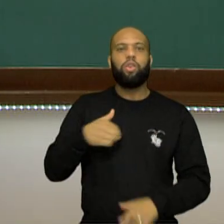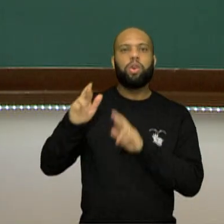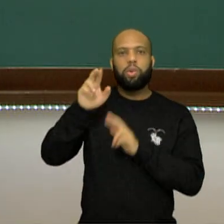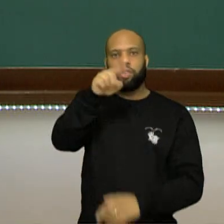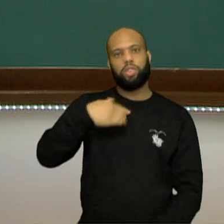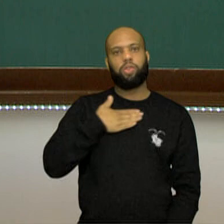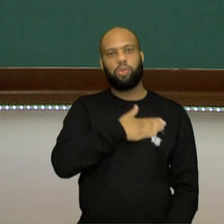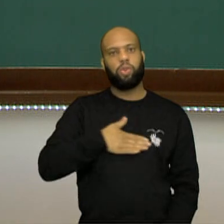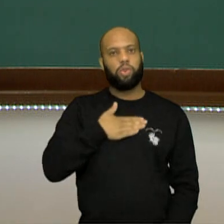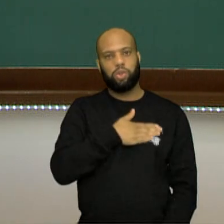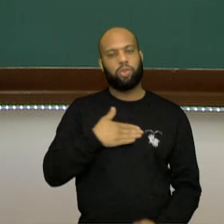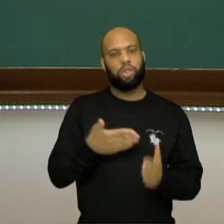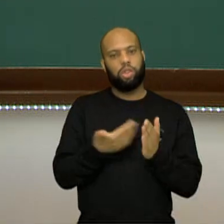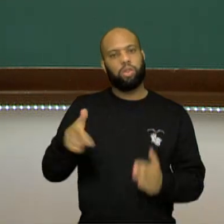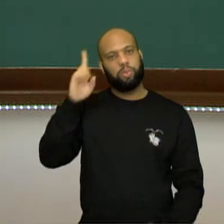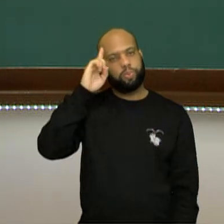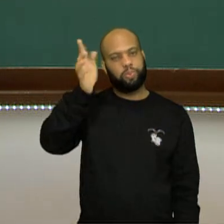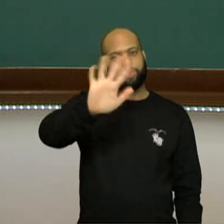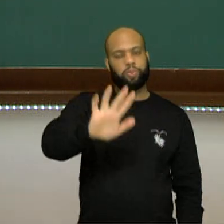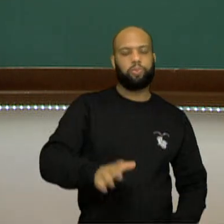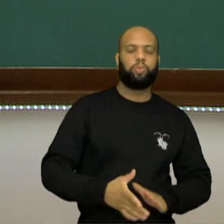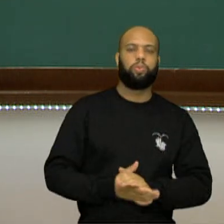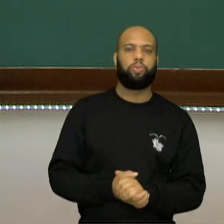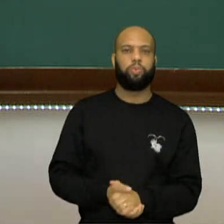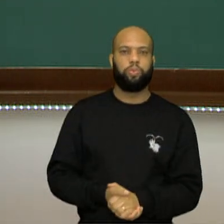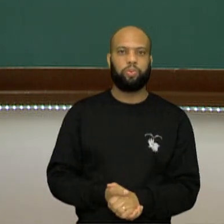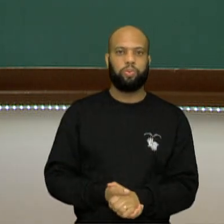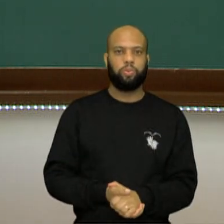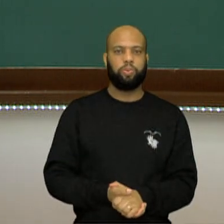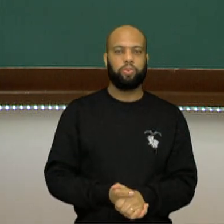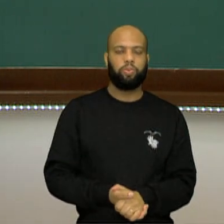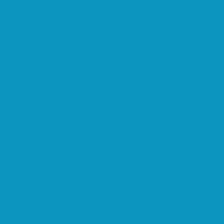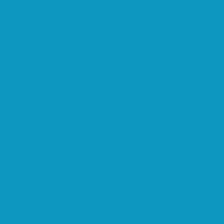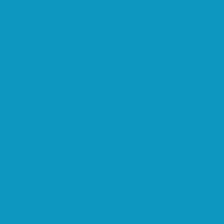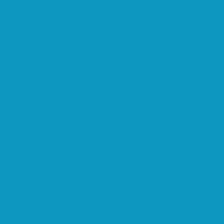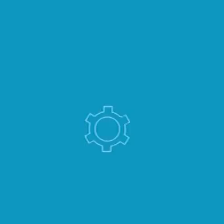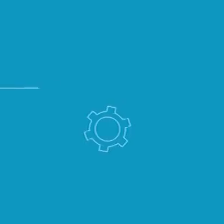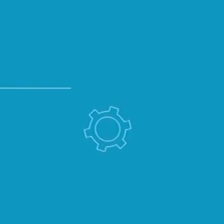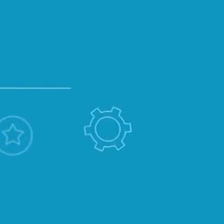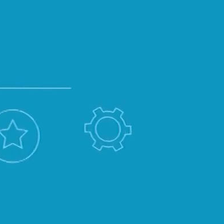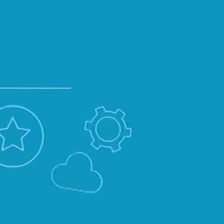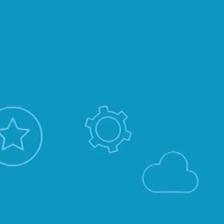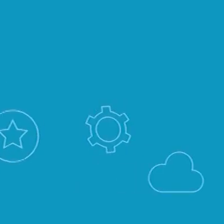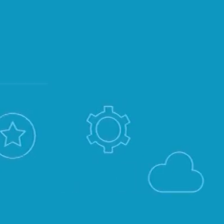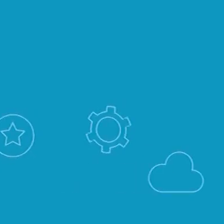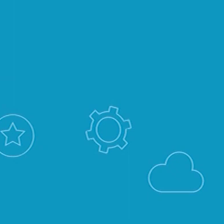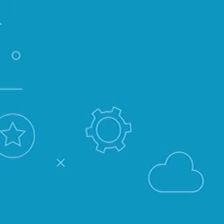vocês tenham gostado. Vejo vocês numa próxima aula. Tchau, tchau e até mais!